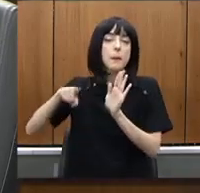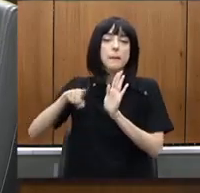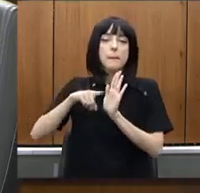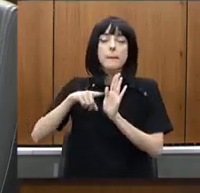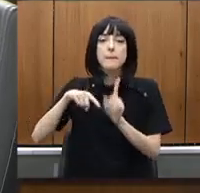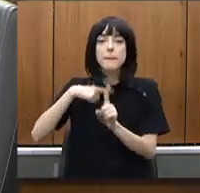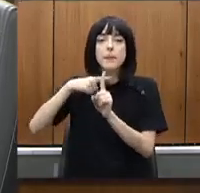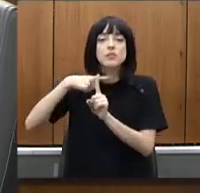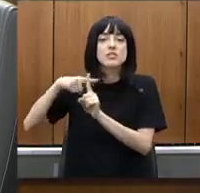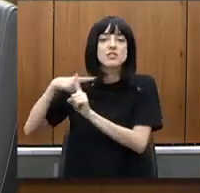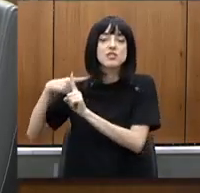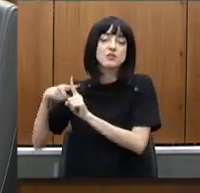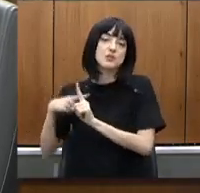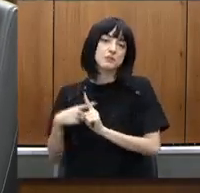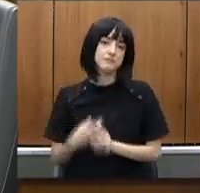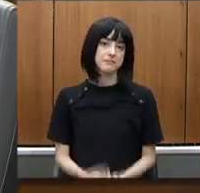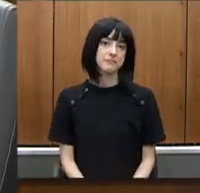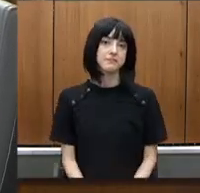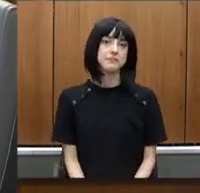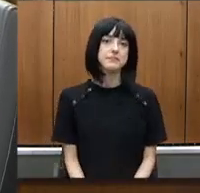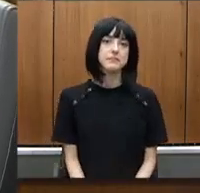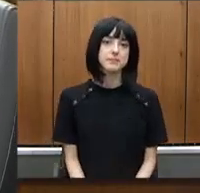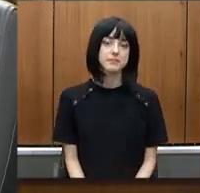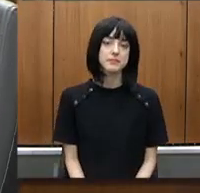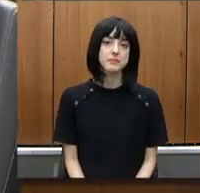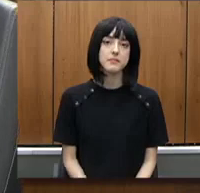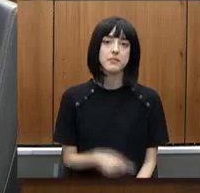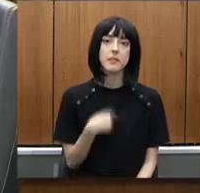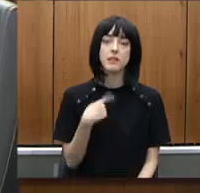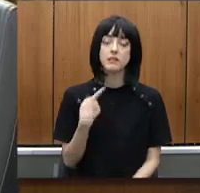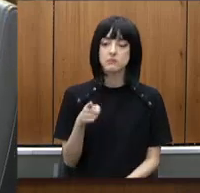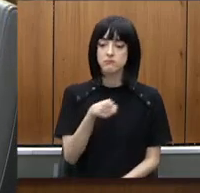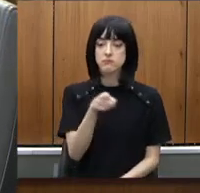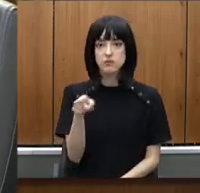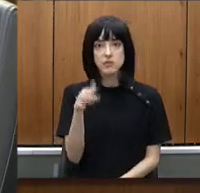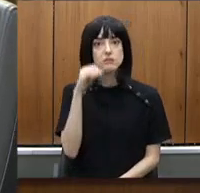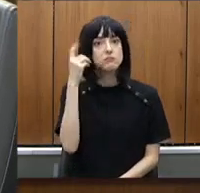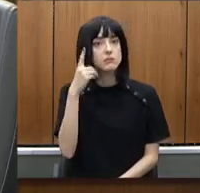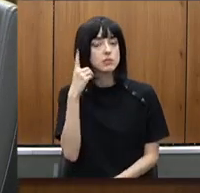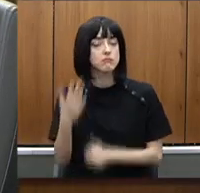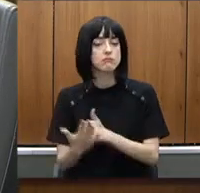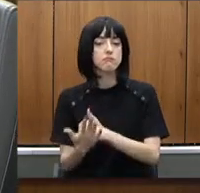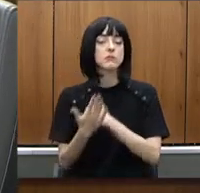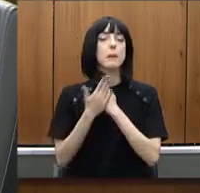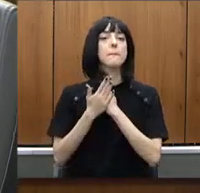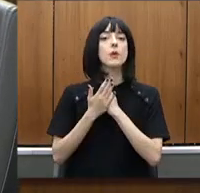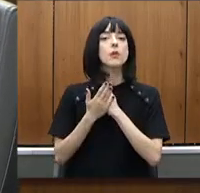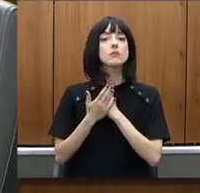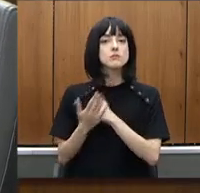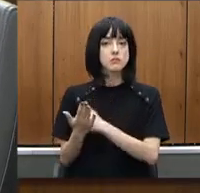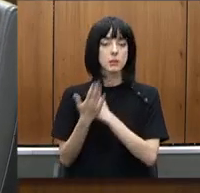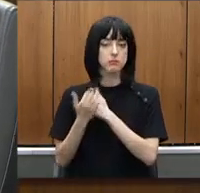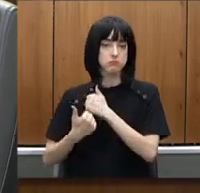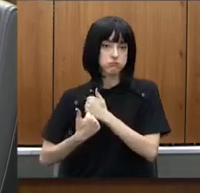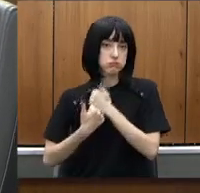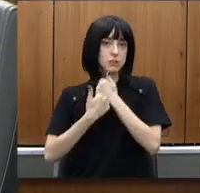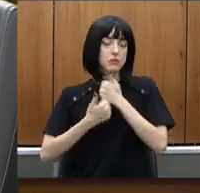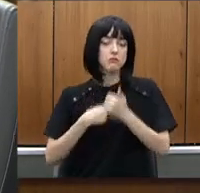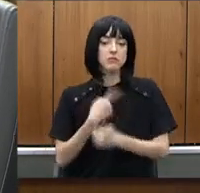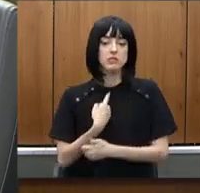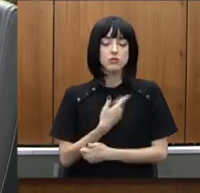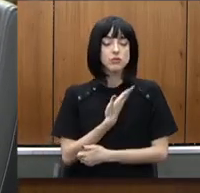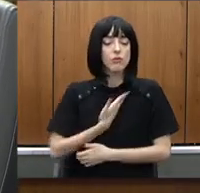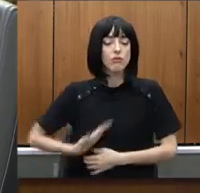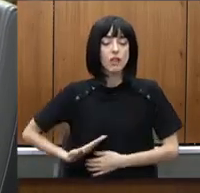e com o apoio e com os senhores mostrando a nossa necessidade né então o governo reconheceu é um é um gesto de credibilidade